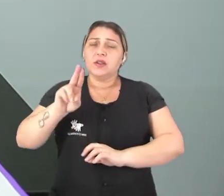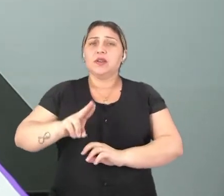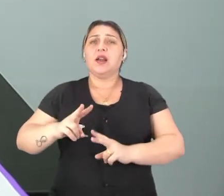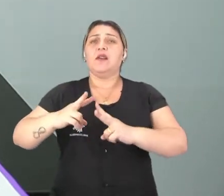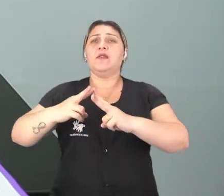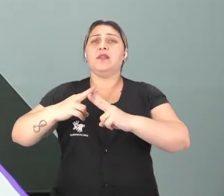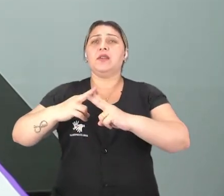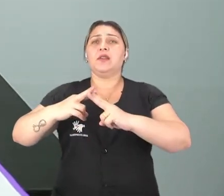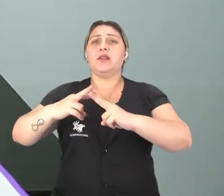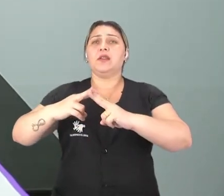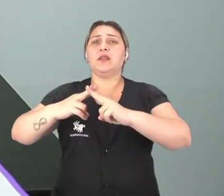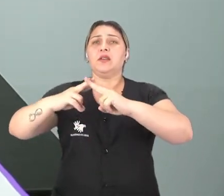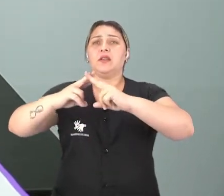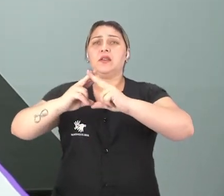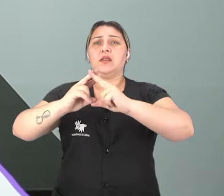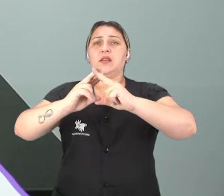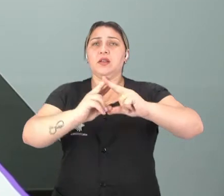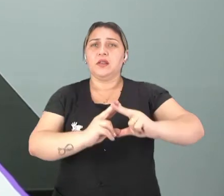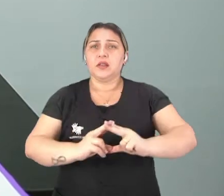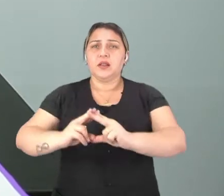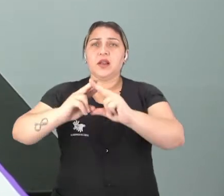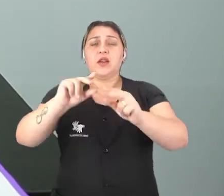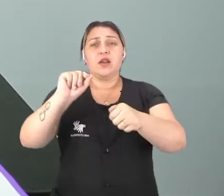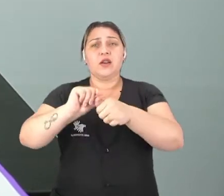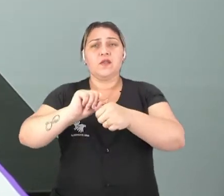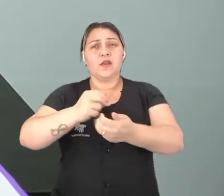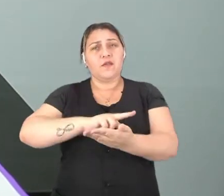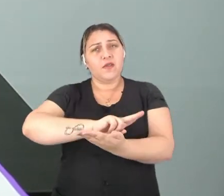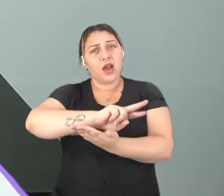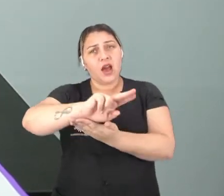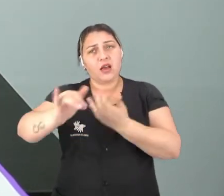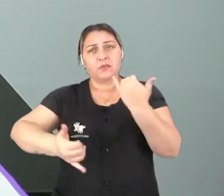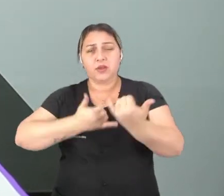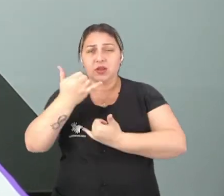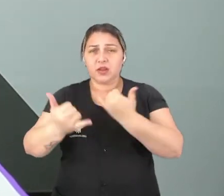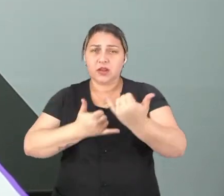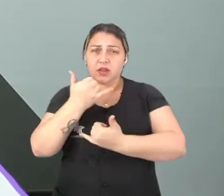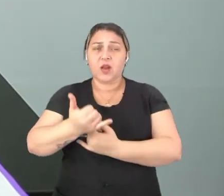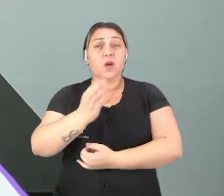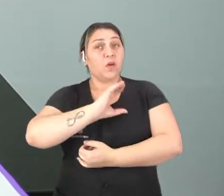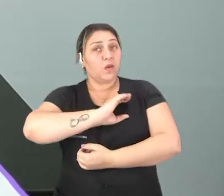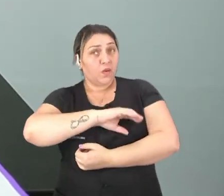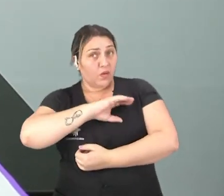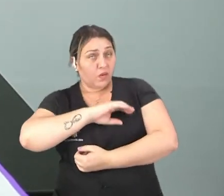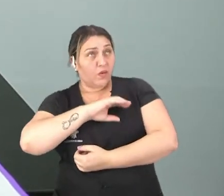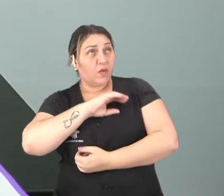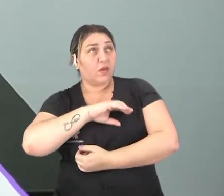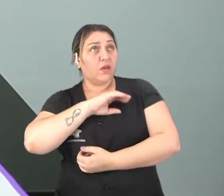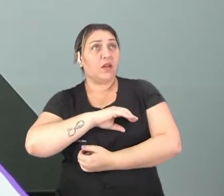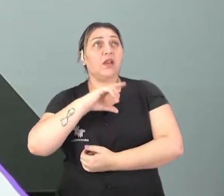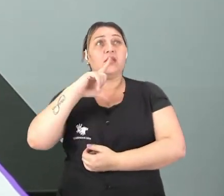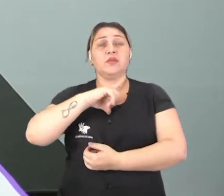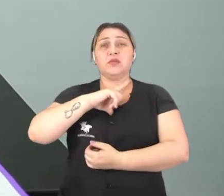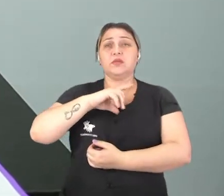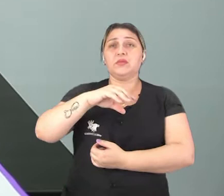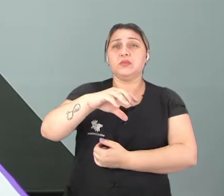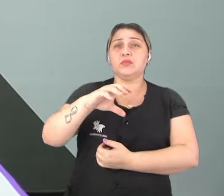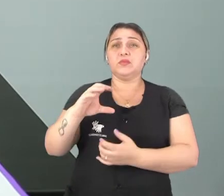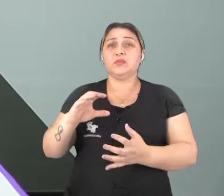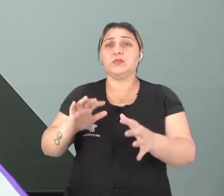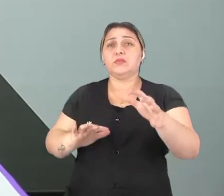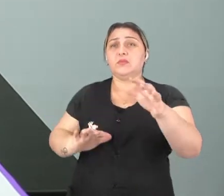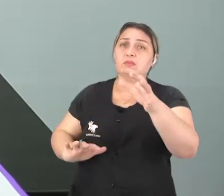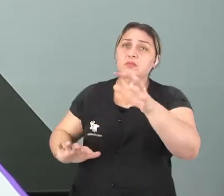reciclava e criou vários brinquedos. E nisso, o coleguinha que estava lá com o robô se mexendo, o robô ia para um lado, o robô ia para o